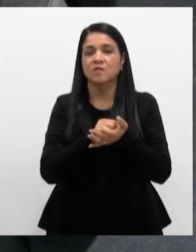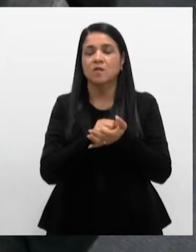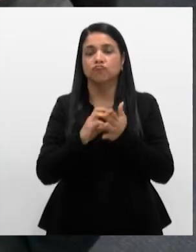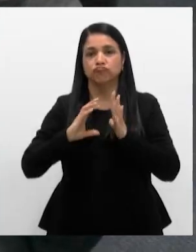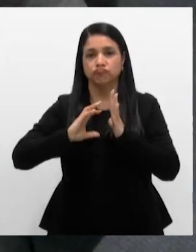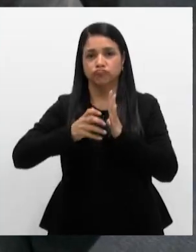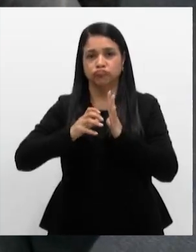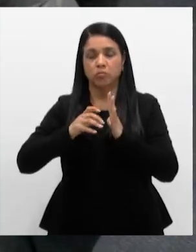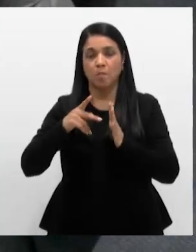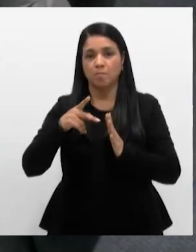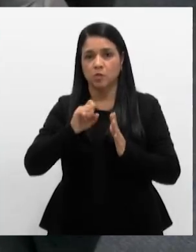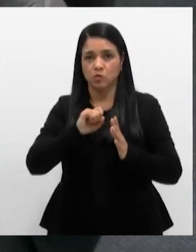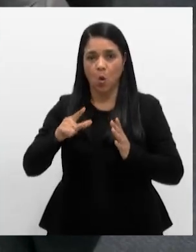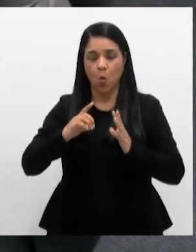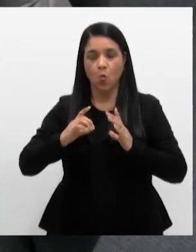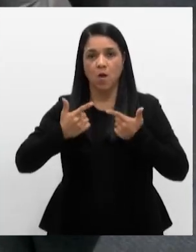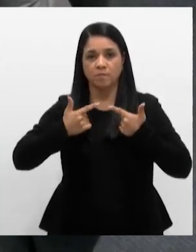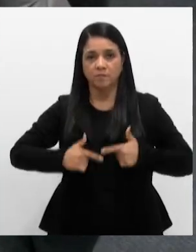PSOL no projeto